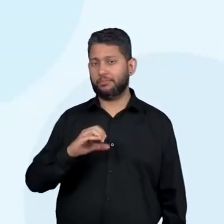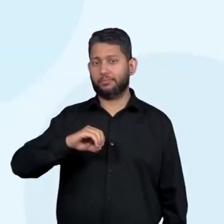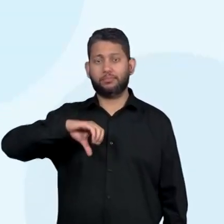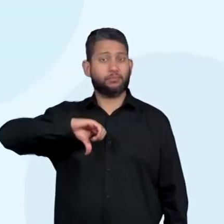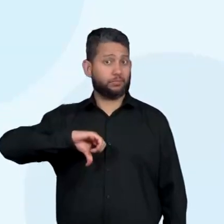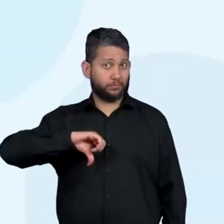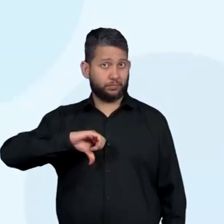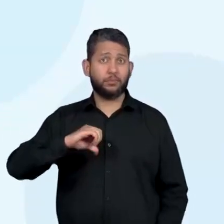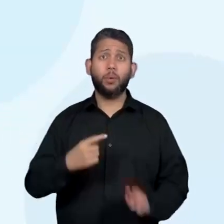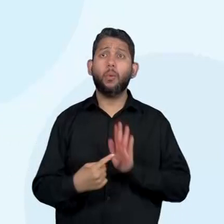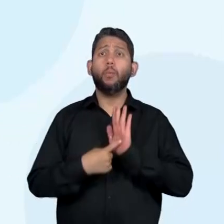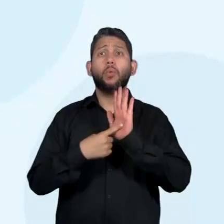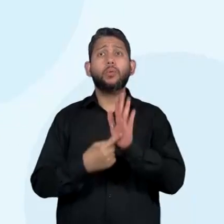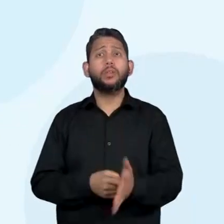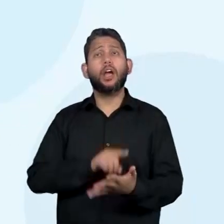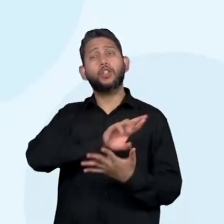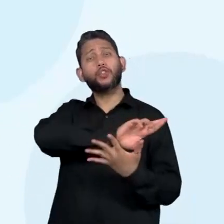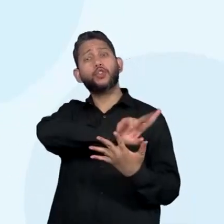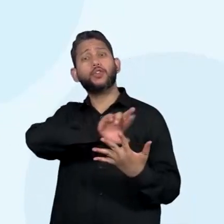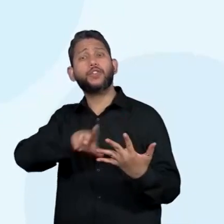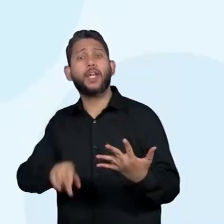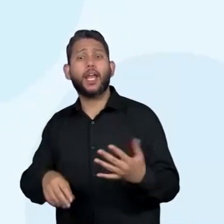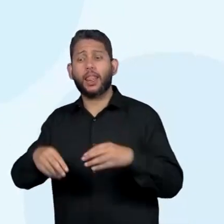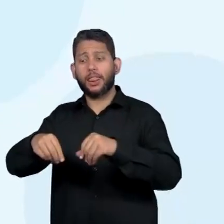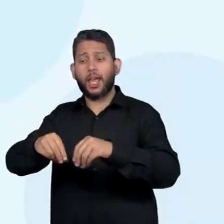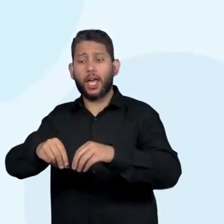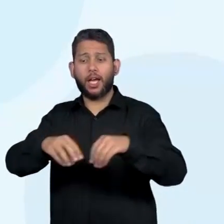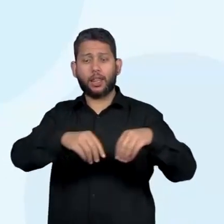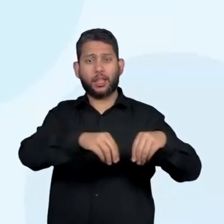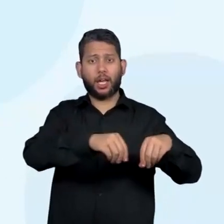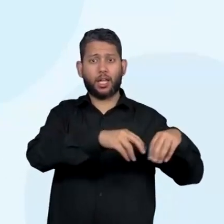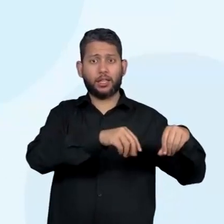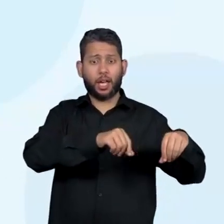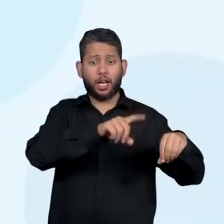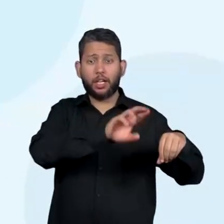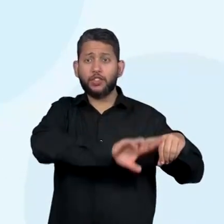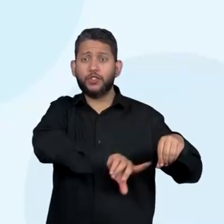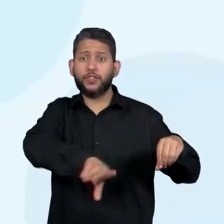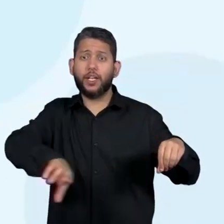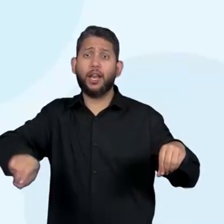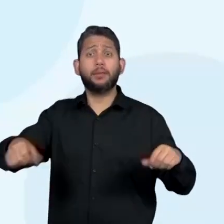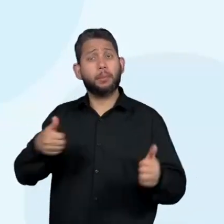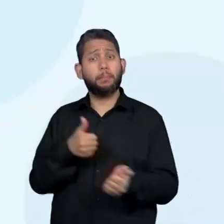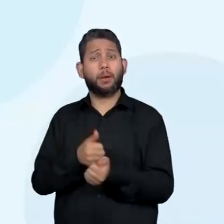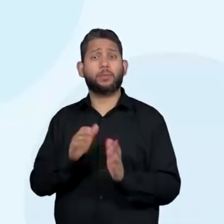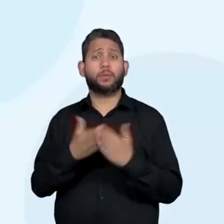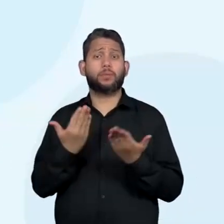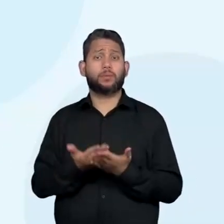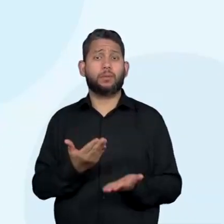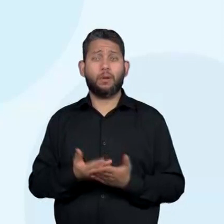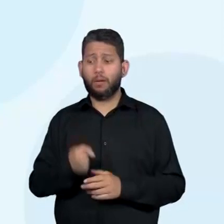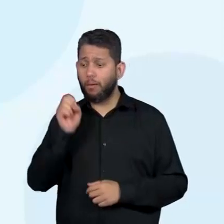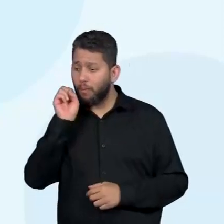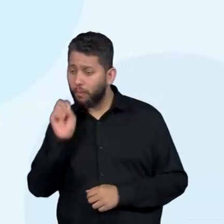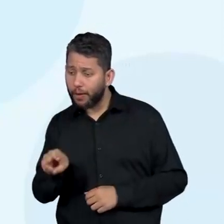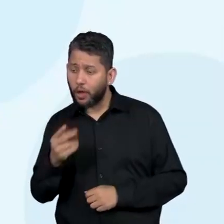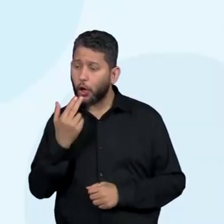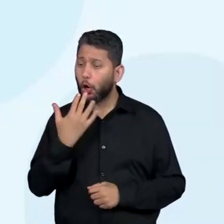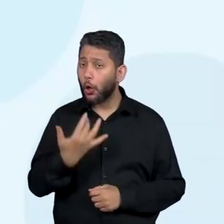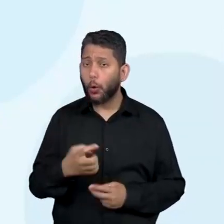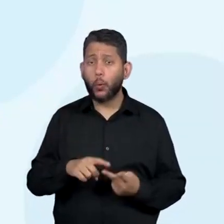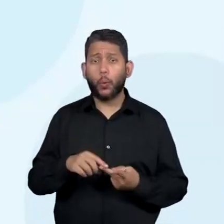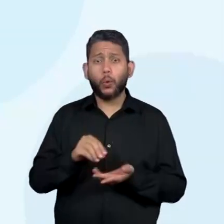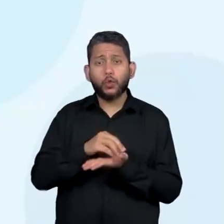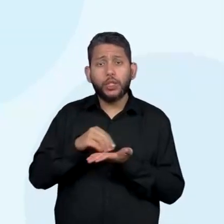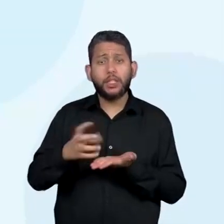EF03CI09, classificar diferentes amostras do solo do entorno da escola e reconhecer suas características como cor,